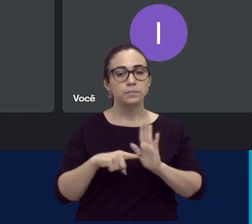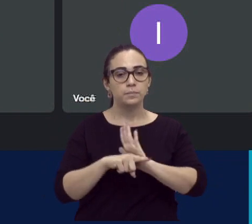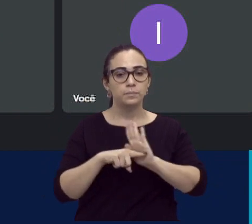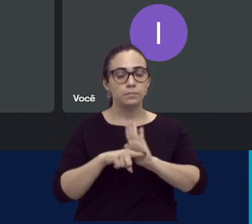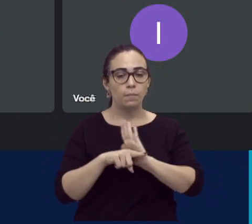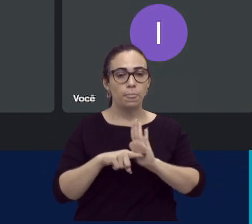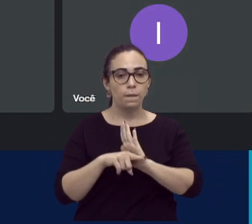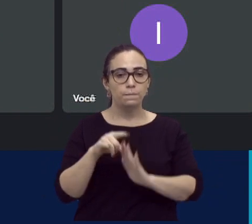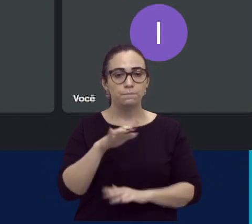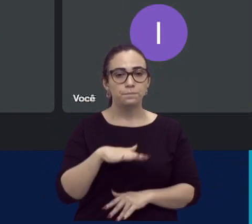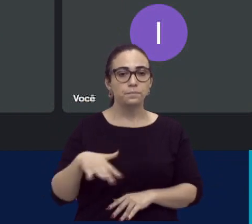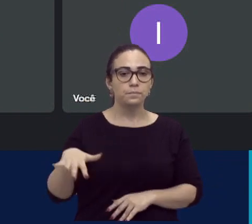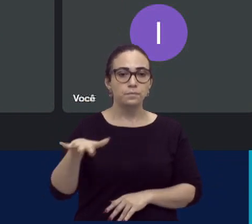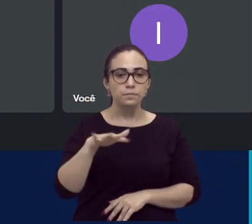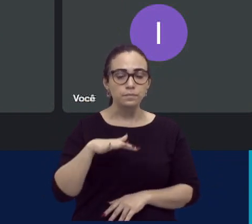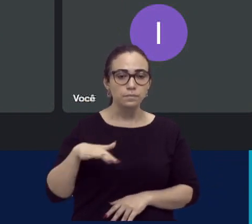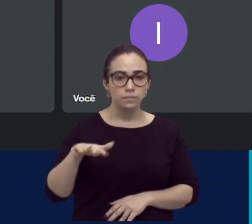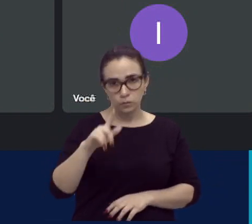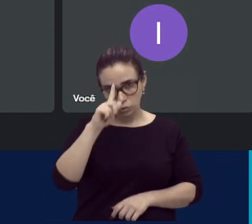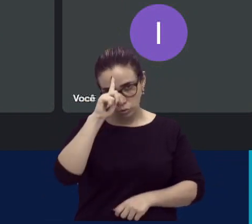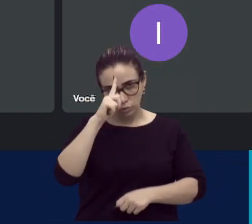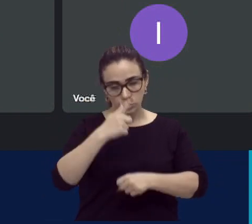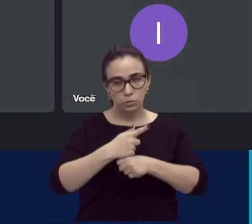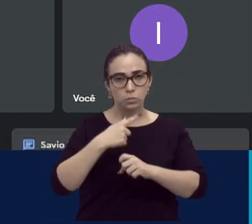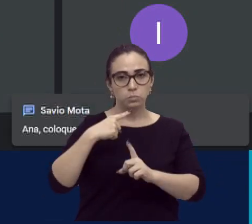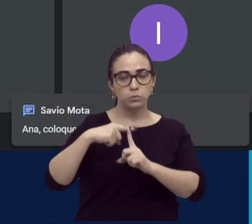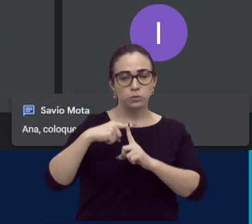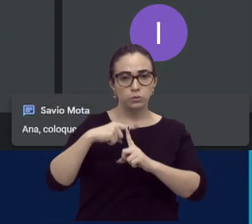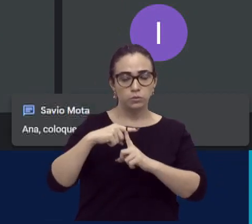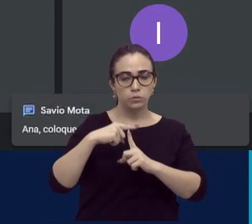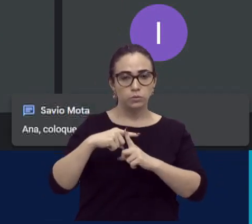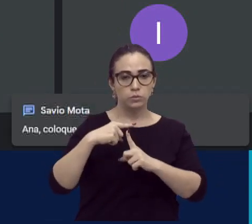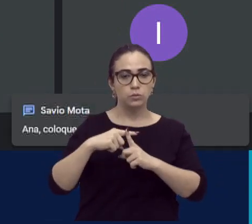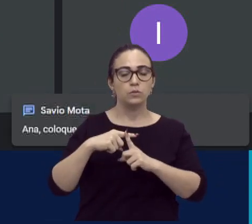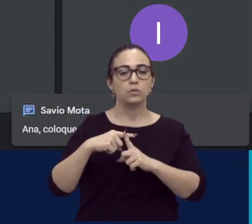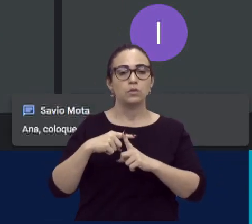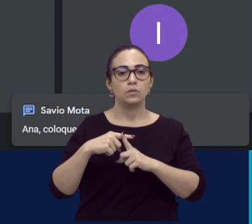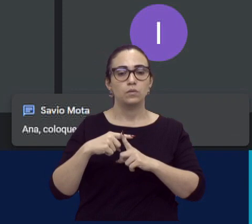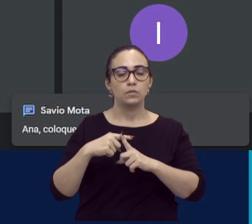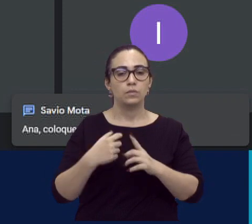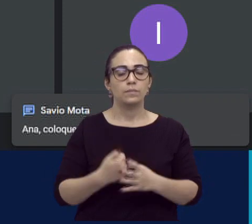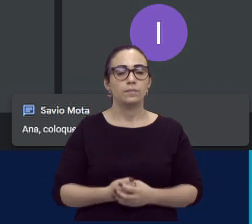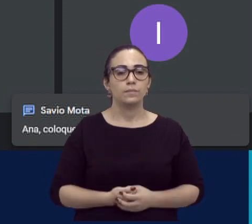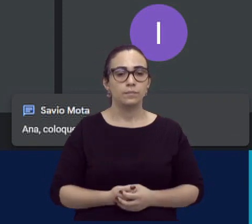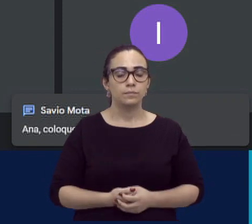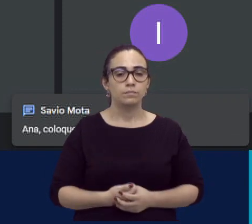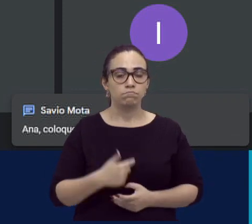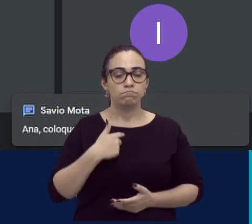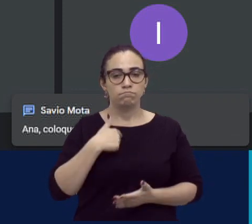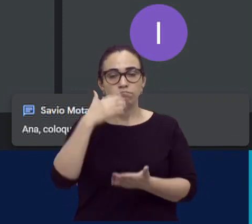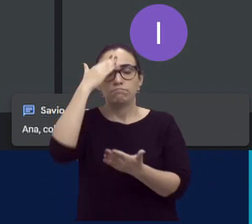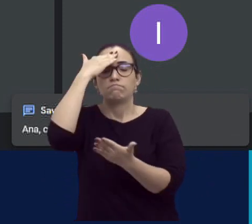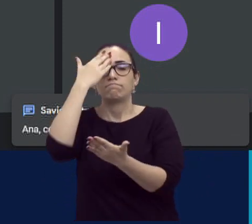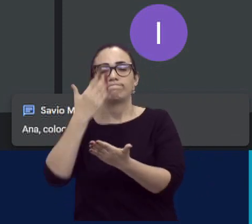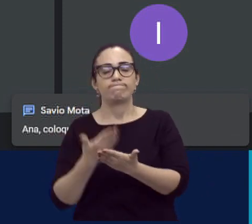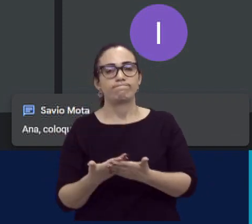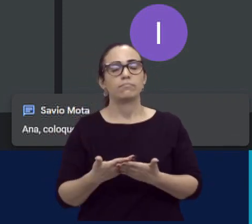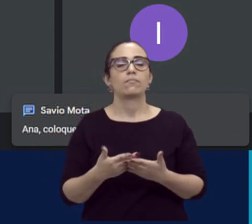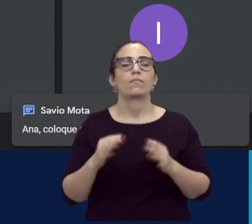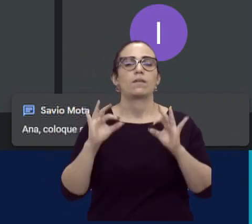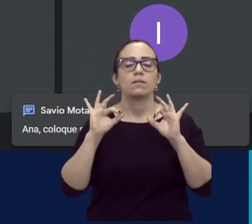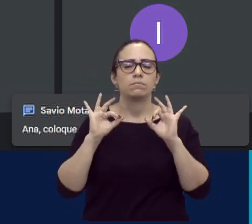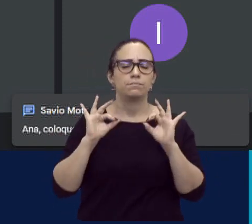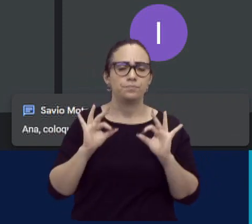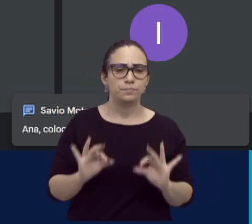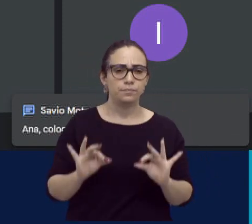das gestão positiva de conflito e práticas restaurativas. Eu acredito sinceramente